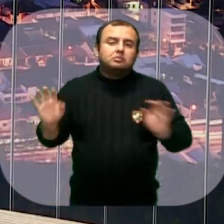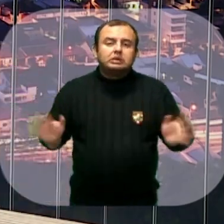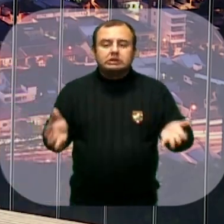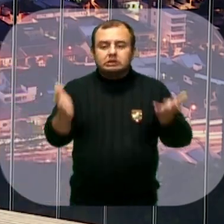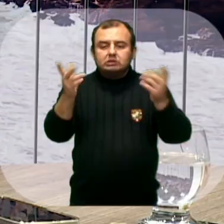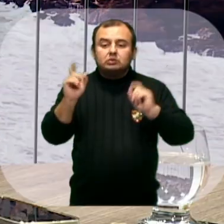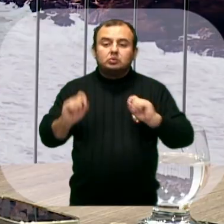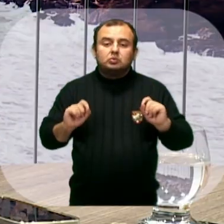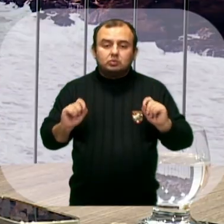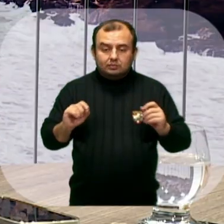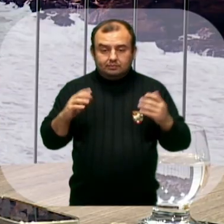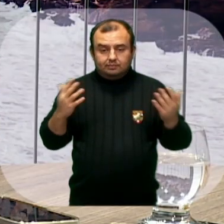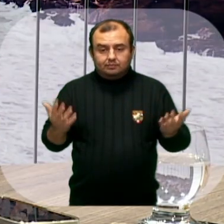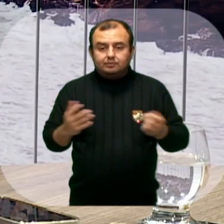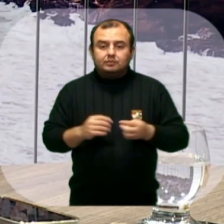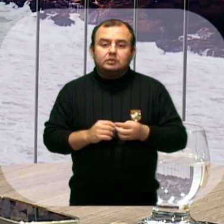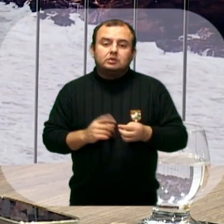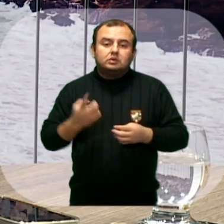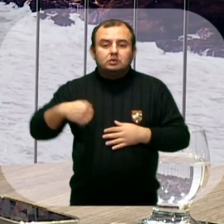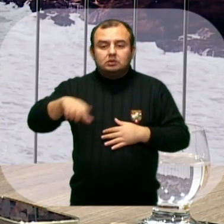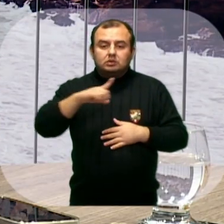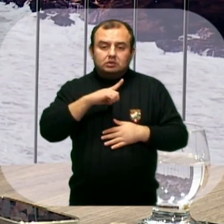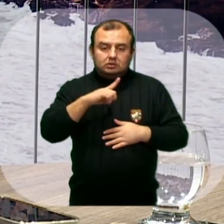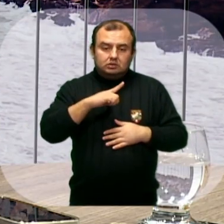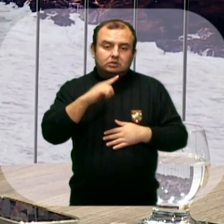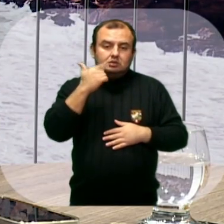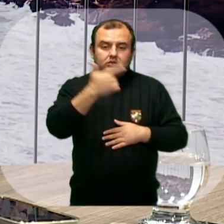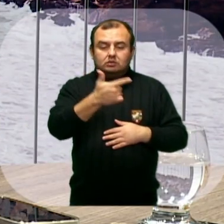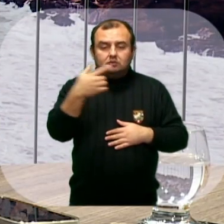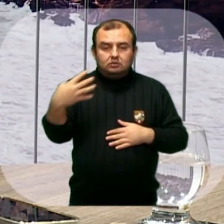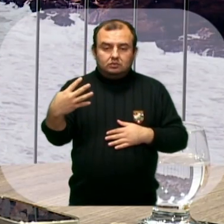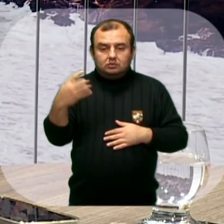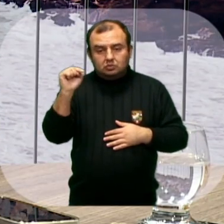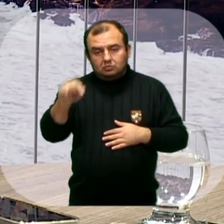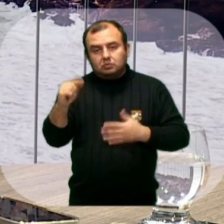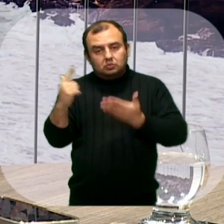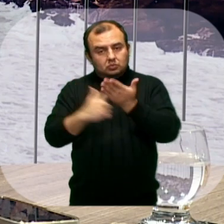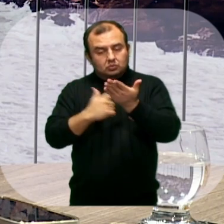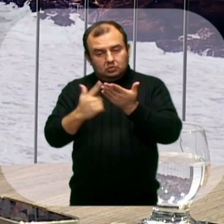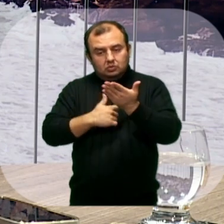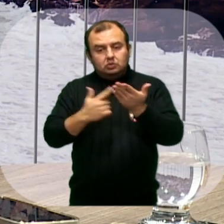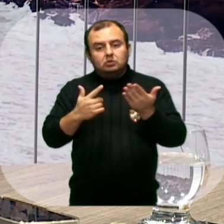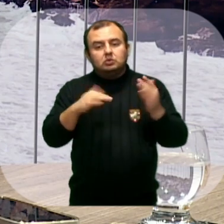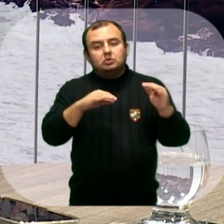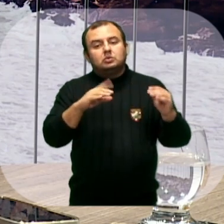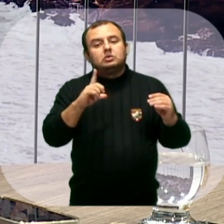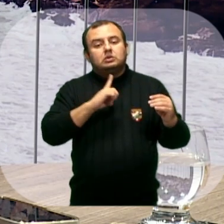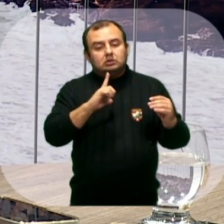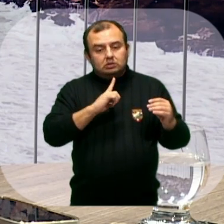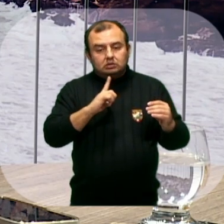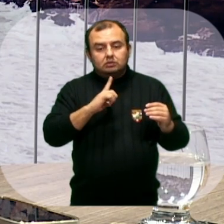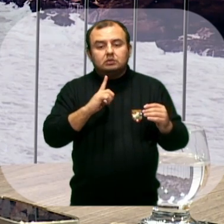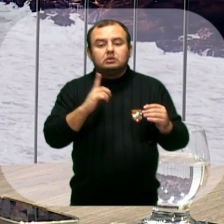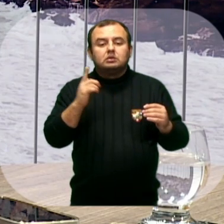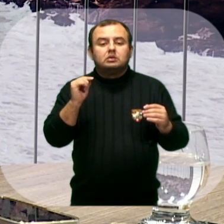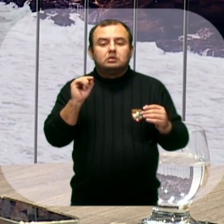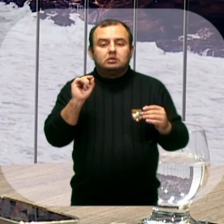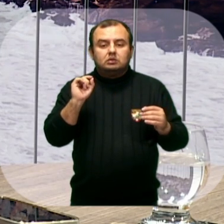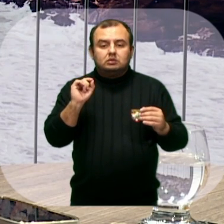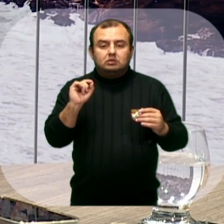incentivados? Então, nós temos 24 mil livros no acervo, e esse